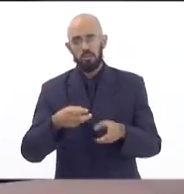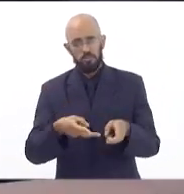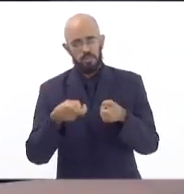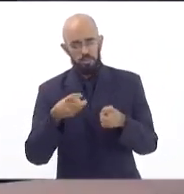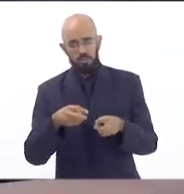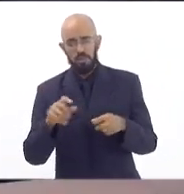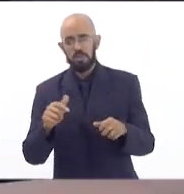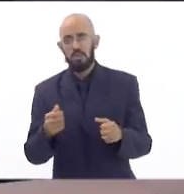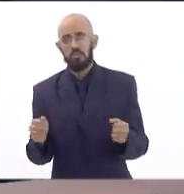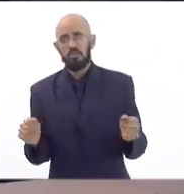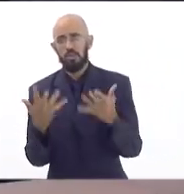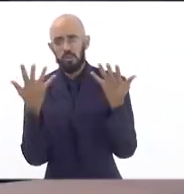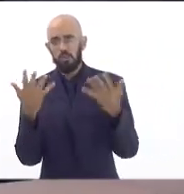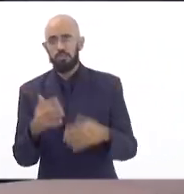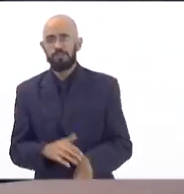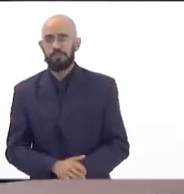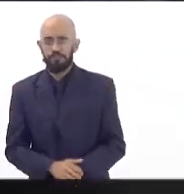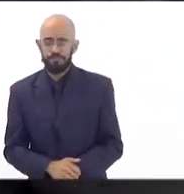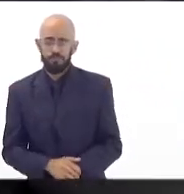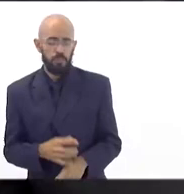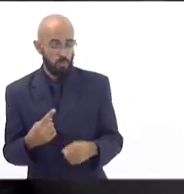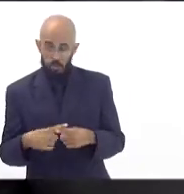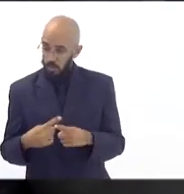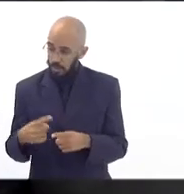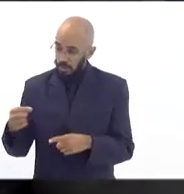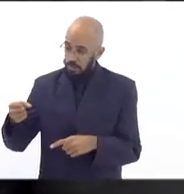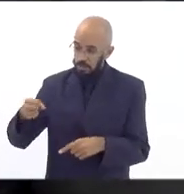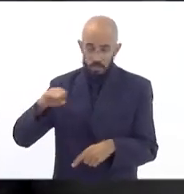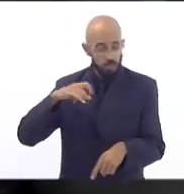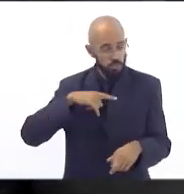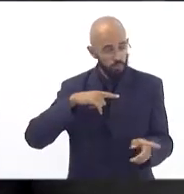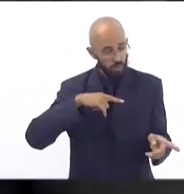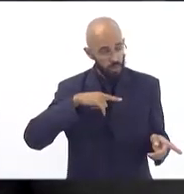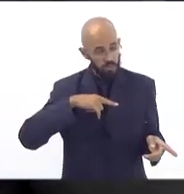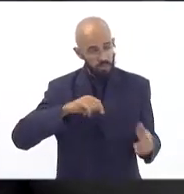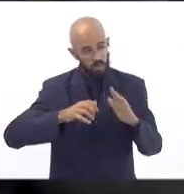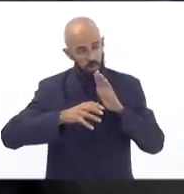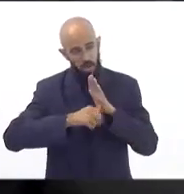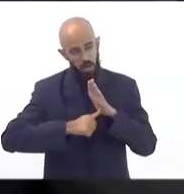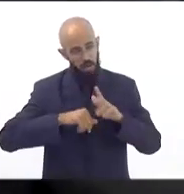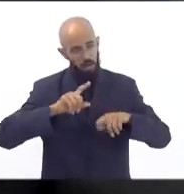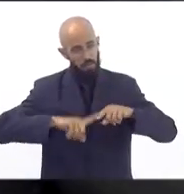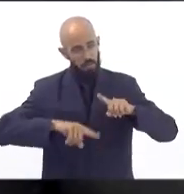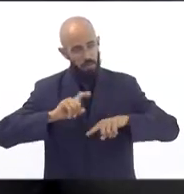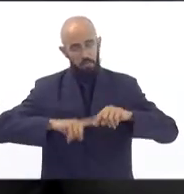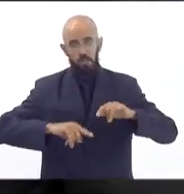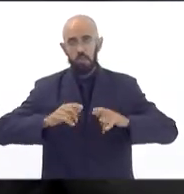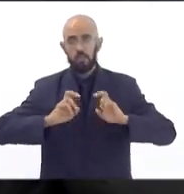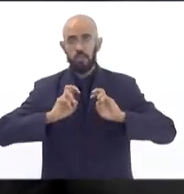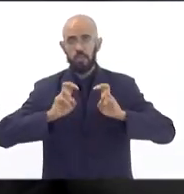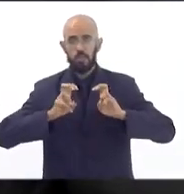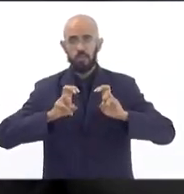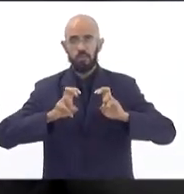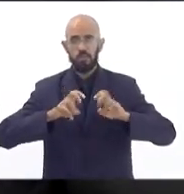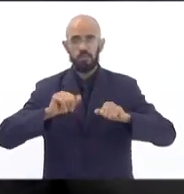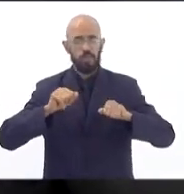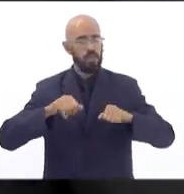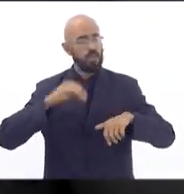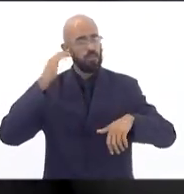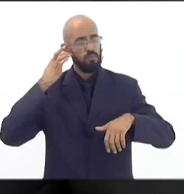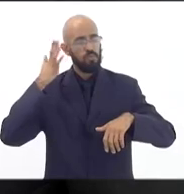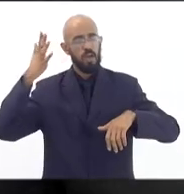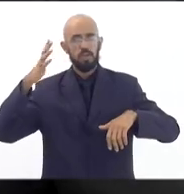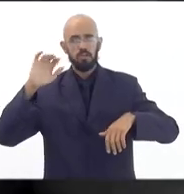observar esse evento que se houvesse pelo menos essa titulação mais genérica roubo ou furto patrimônio Ferroviário para vocês seria mesmo difícil